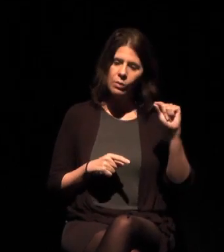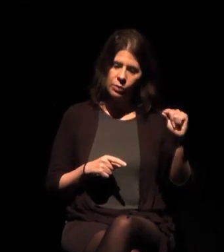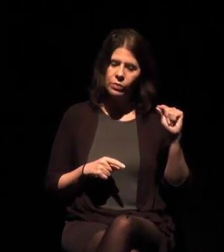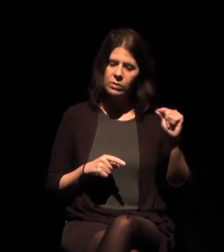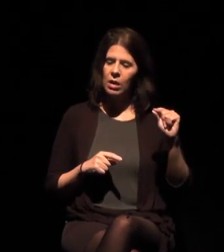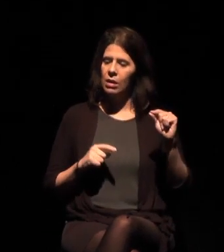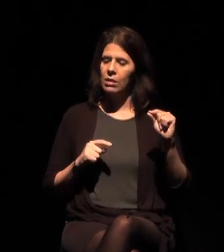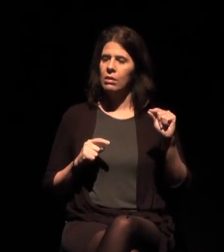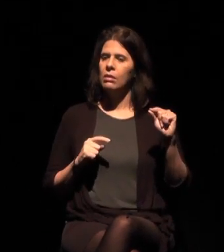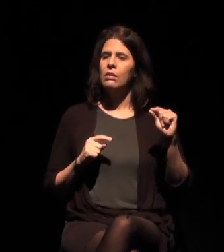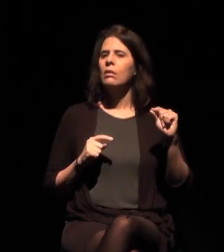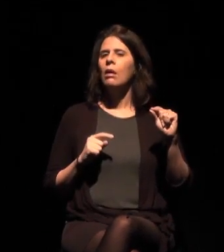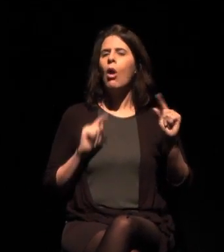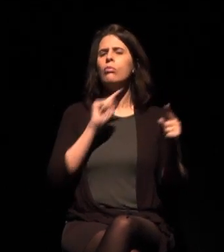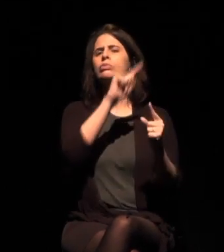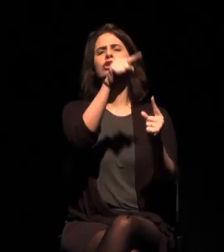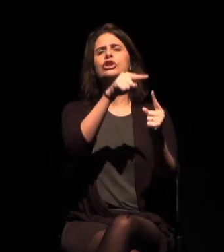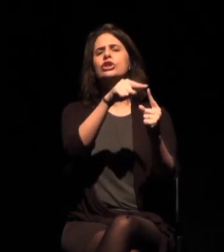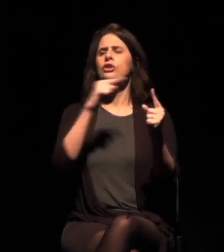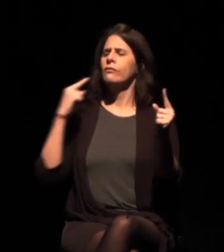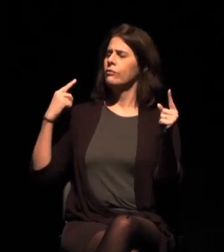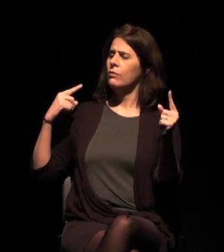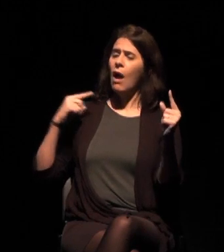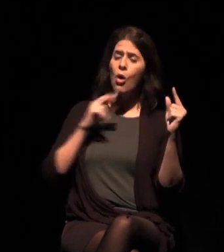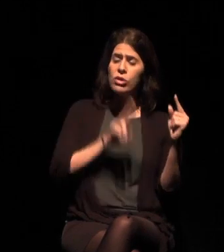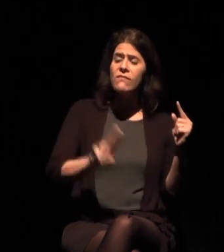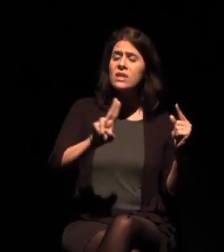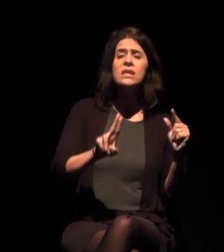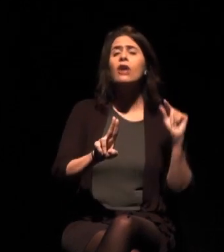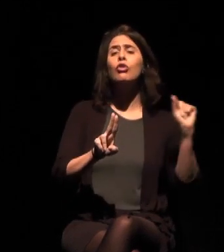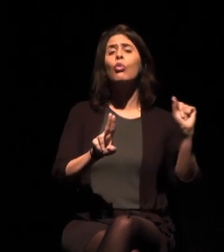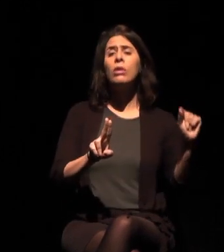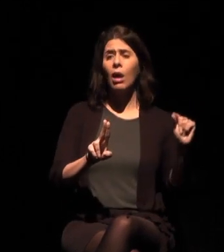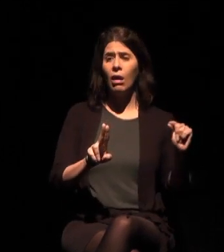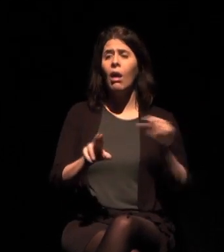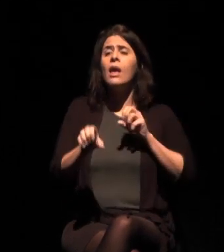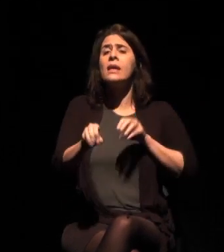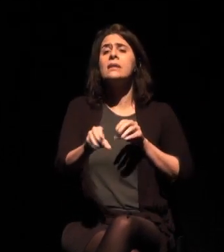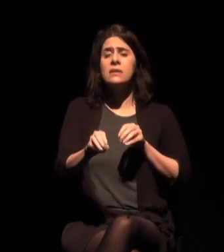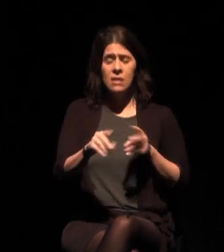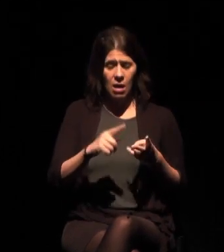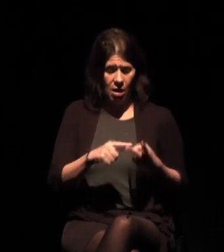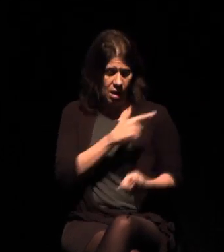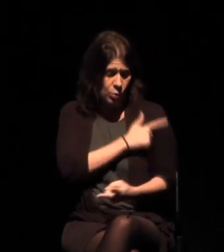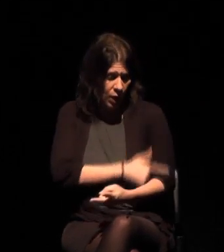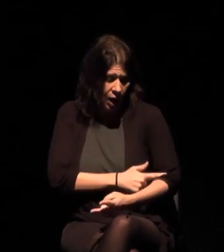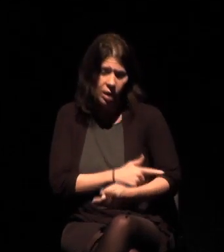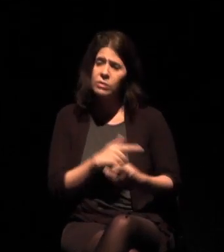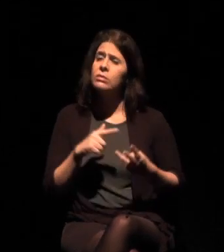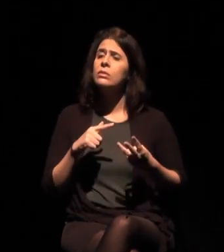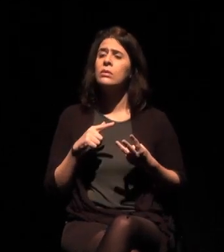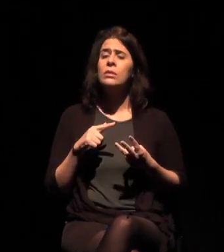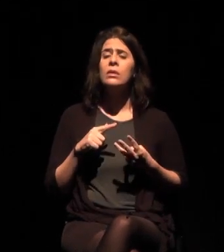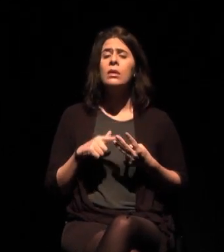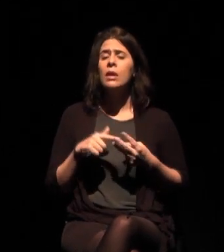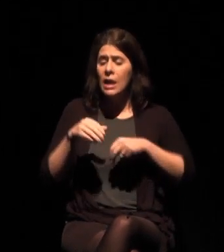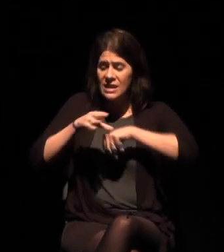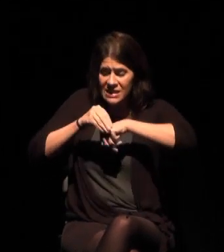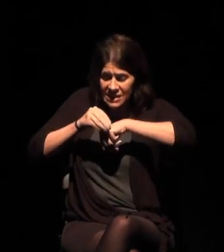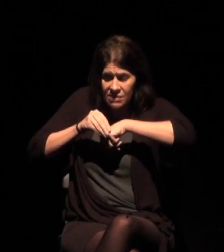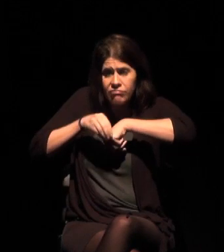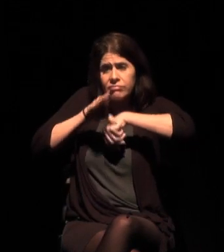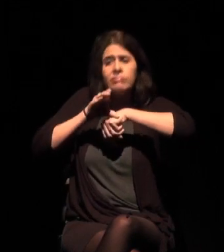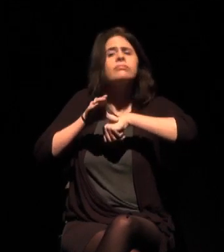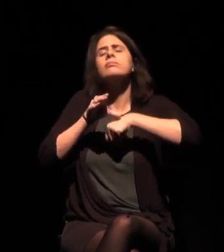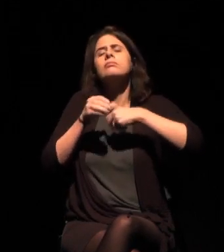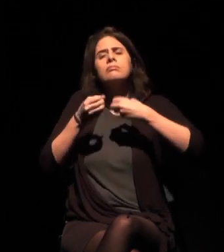tradicionais das universidades portanto produzir gente tocava e cada aqui não sentirem rendimento do conhecimento e não só